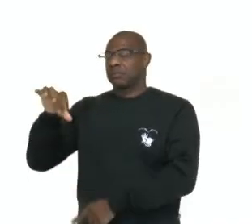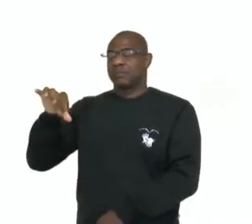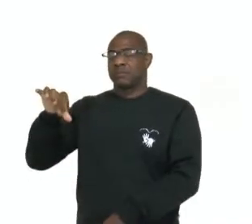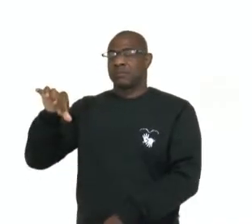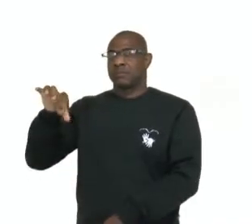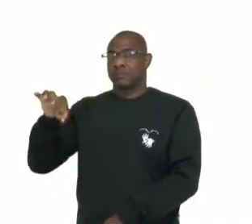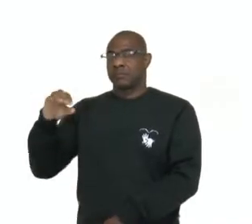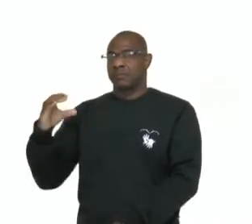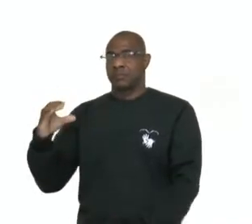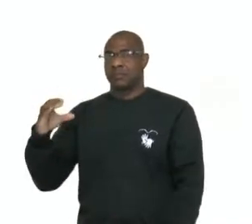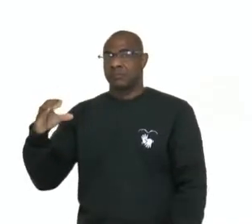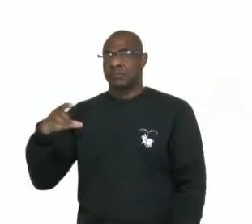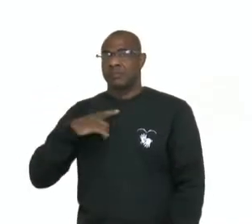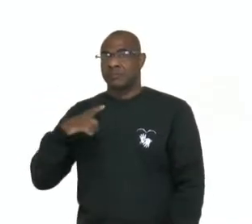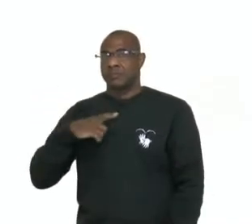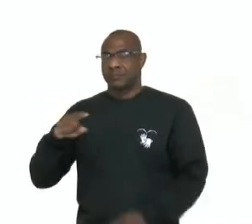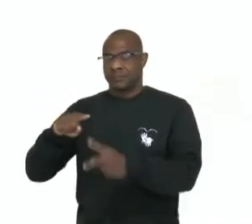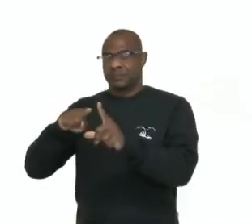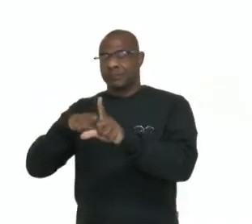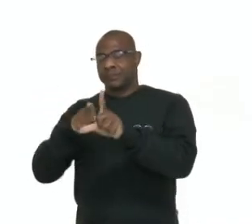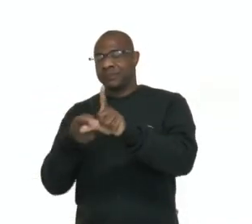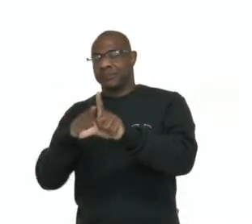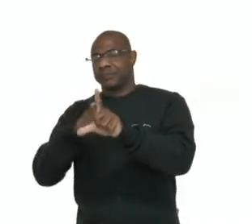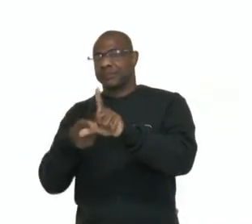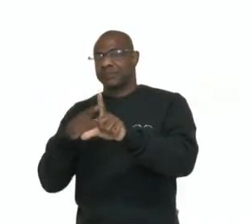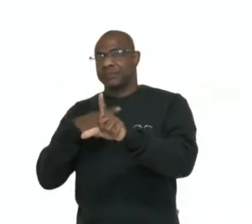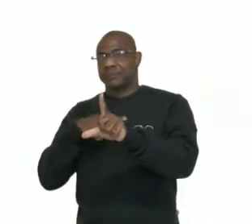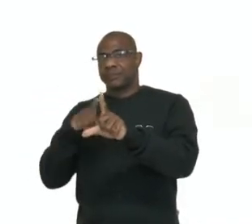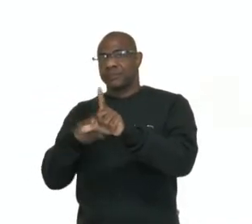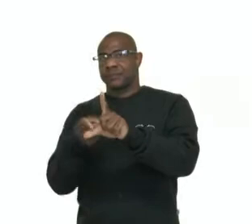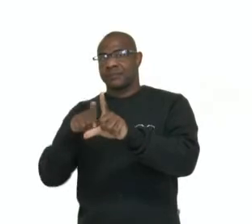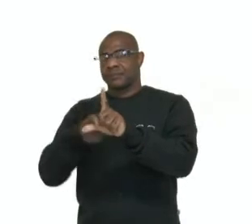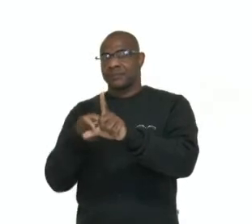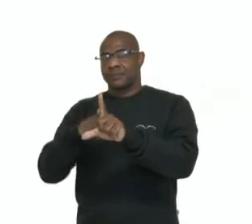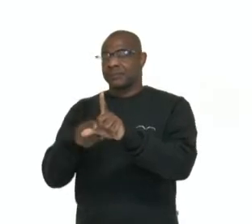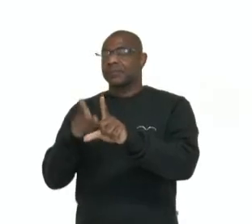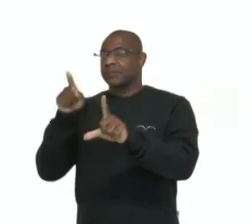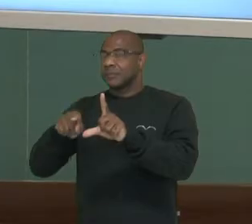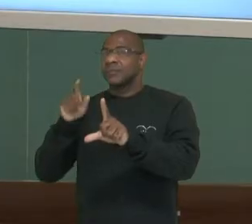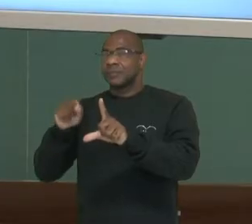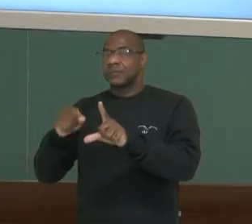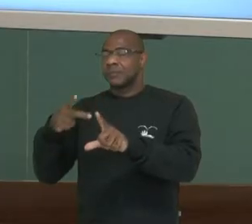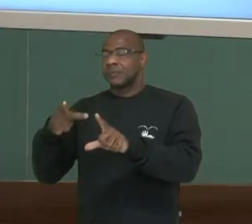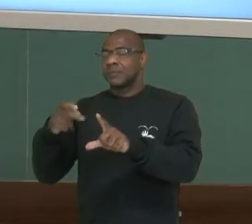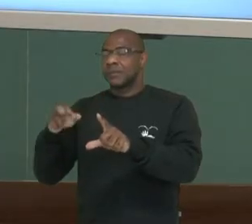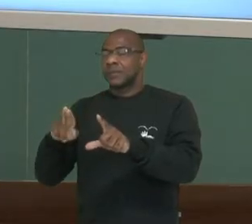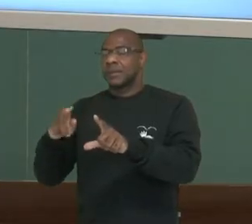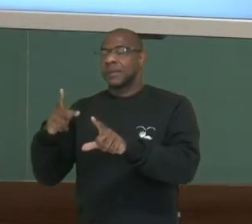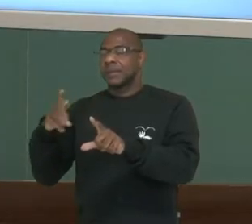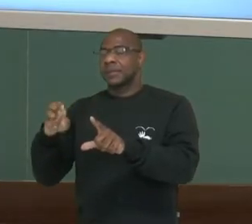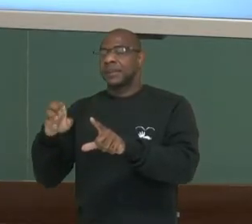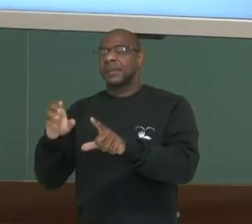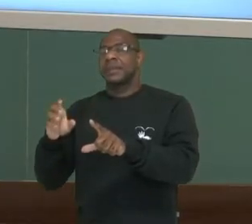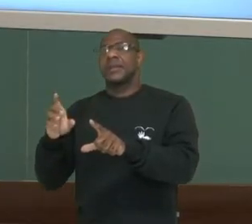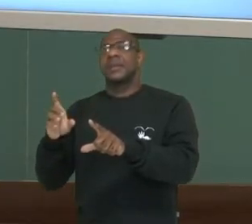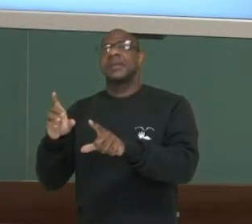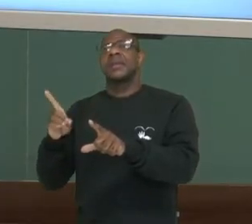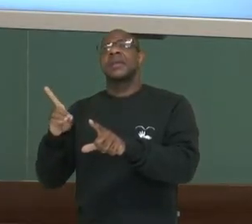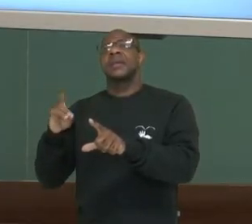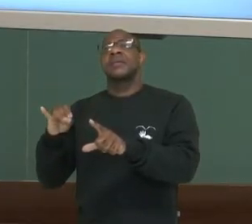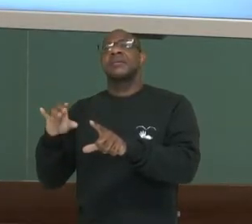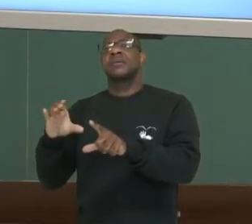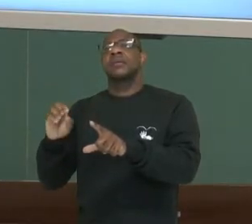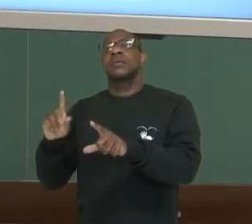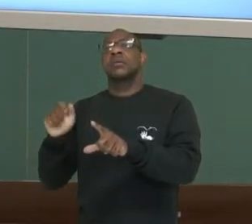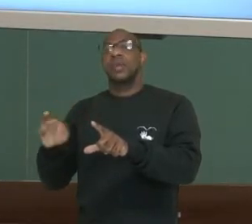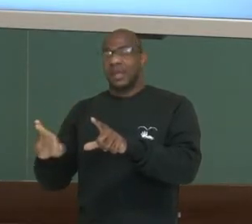graus, o ângulo entre elas é 90 graus. Isso nós dizemos que elas são perpendiculares entre si. Aqui,